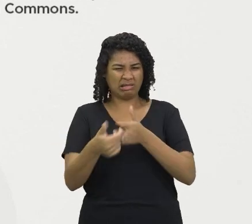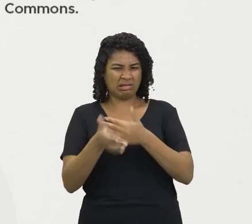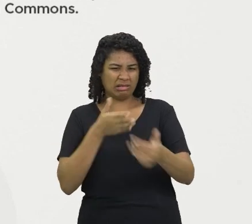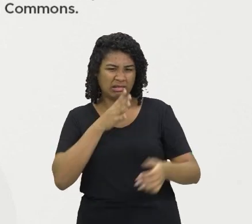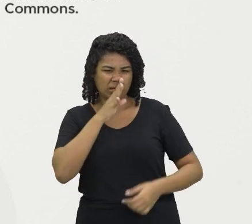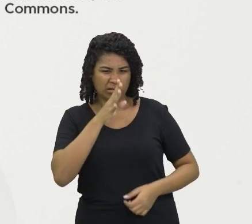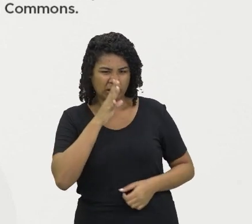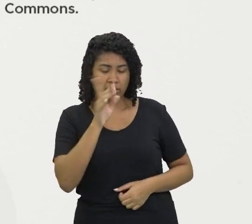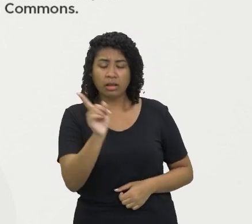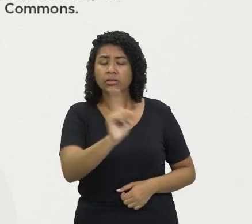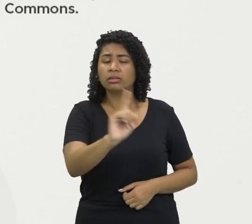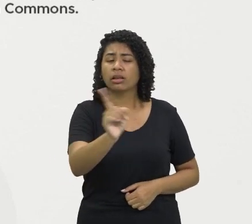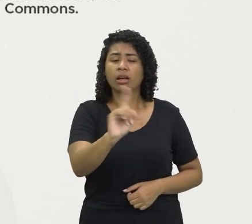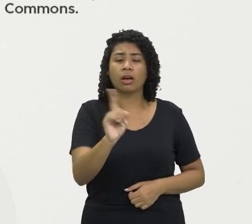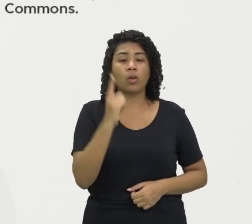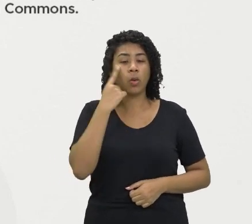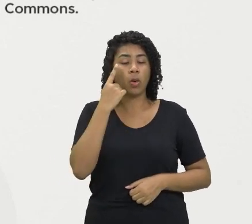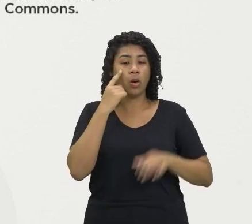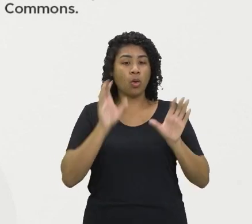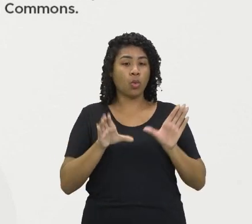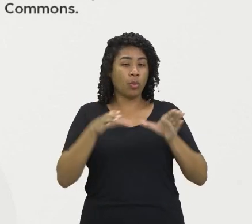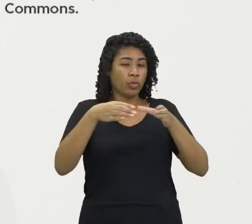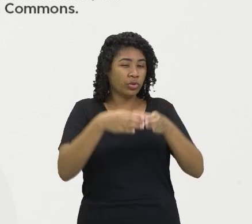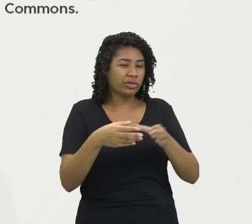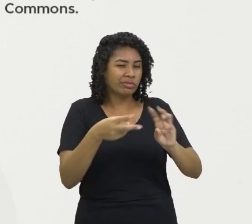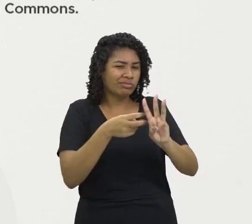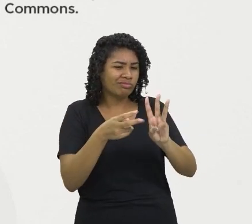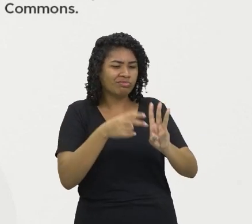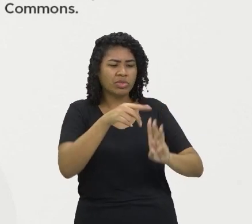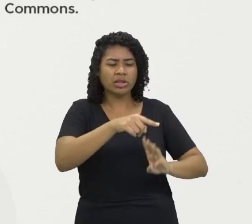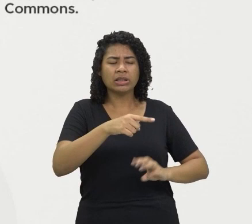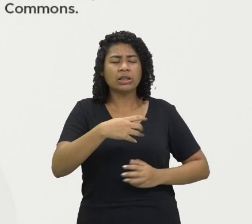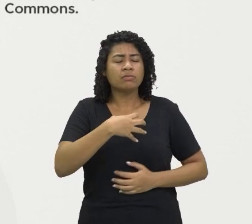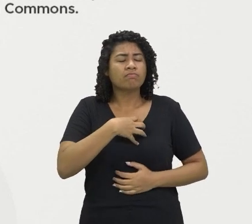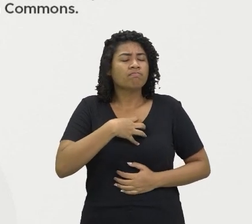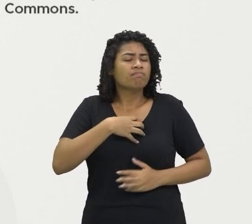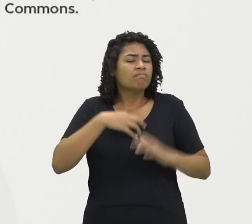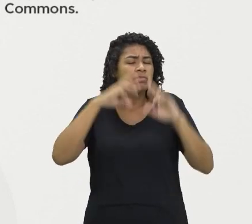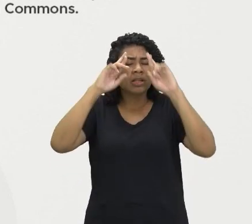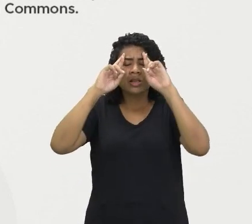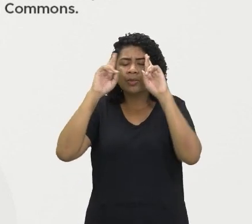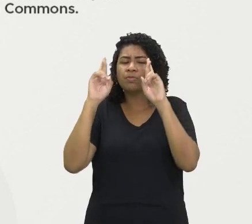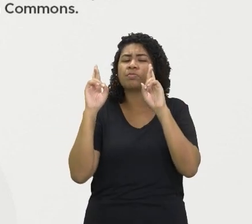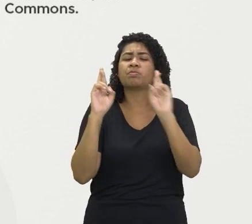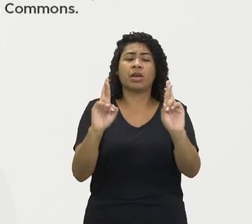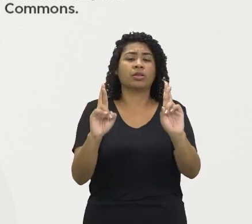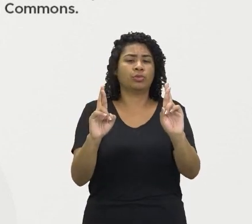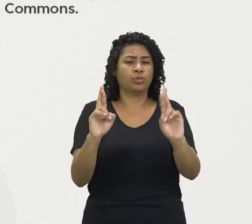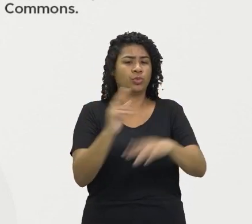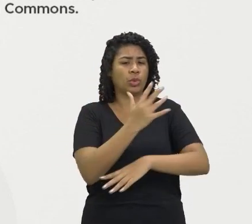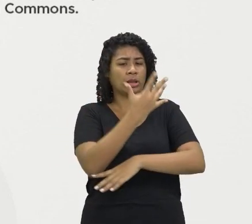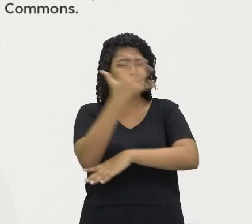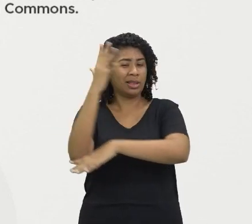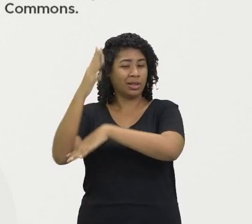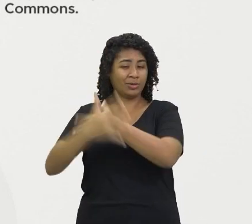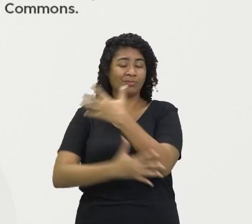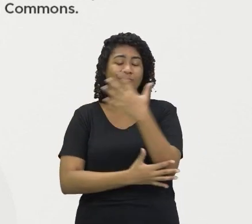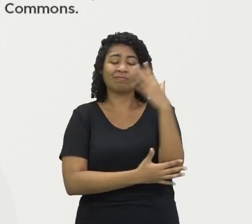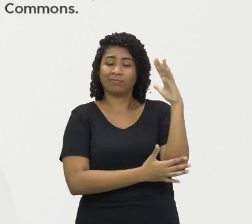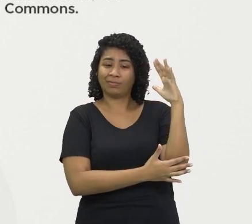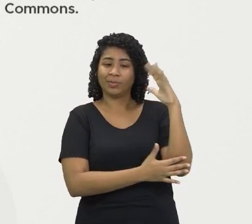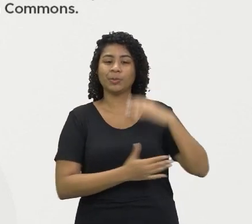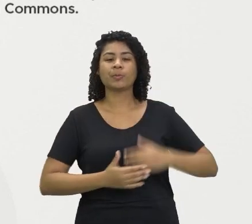qual as comunidades indígenas têm profundo respeito por ela. Né? Aqui